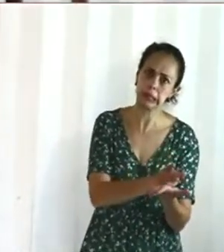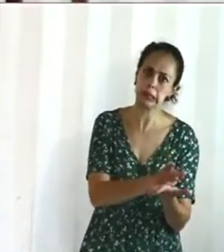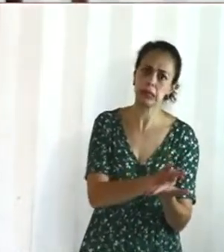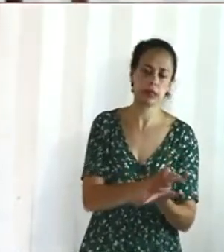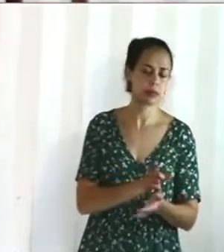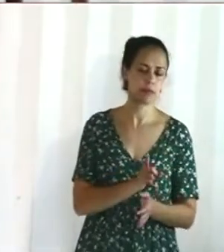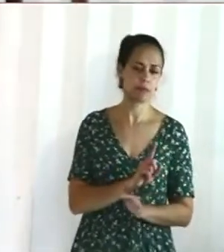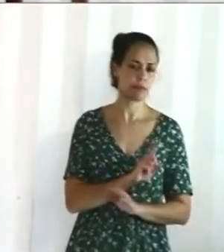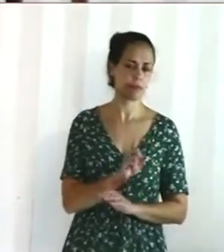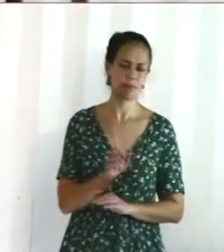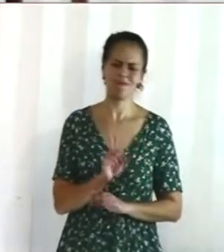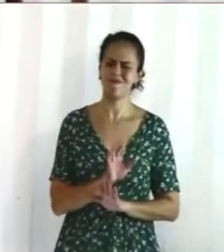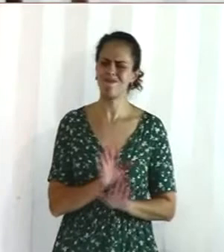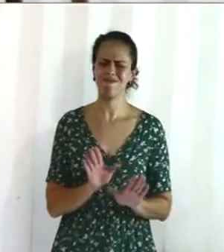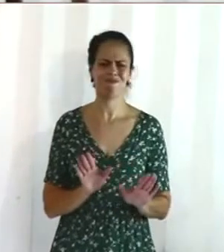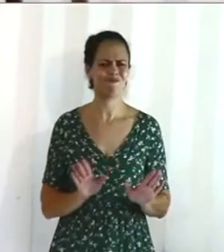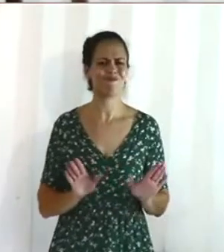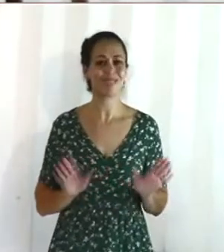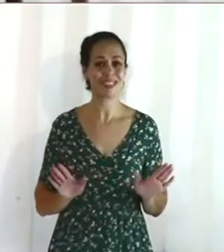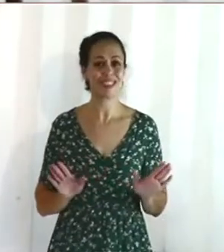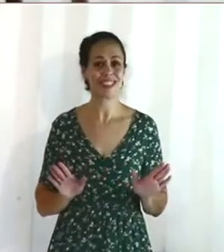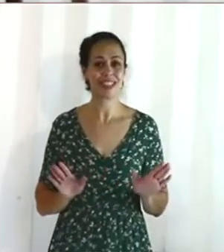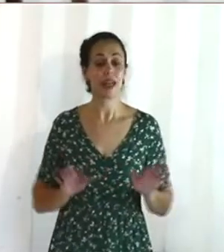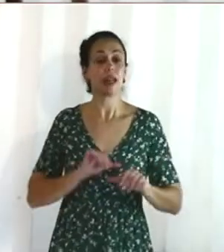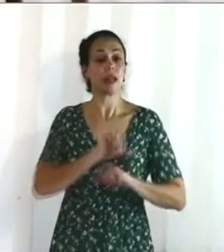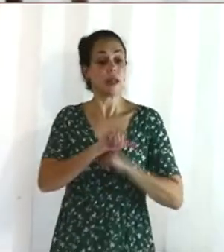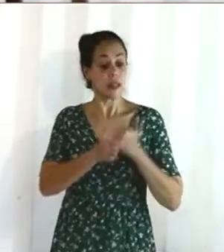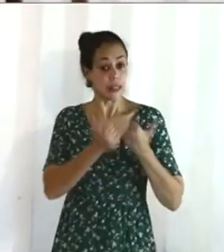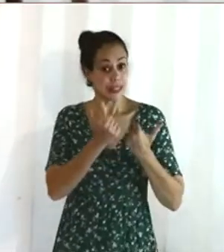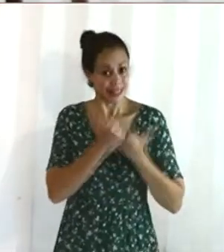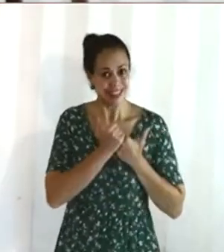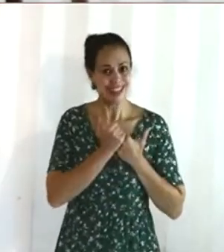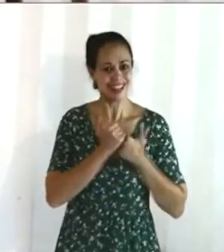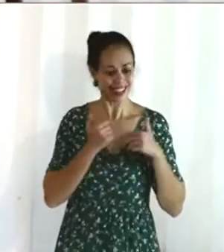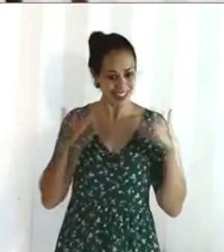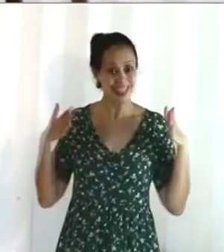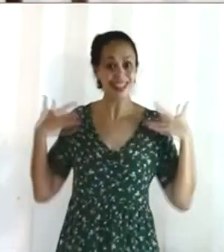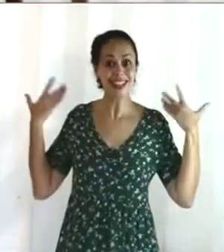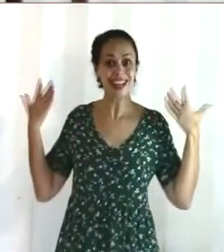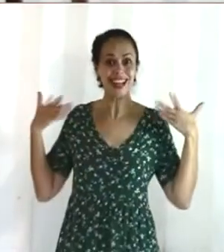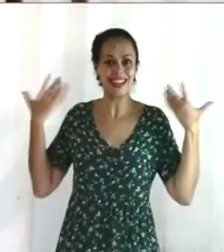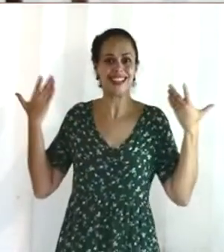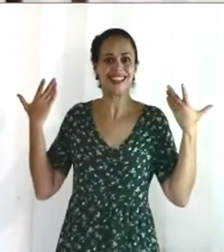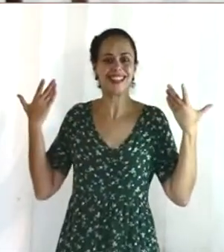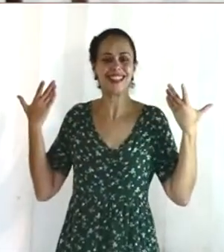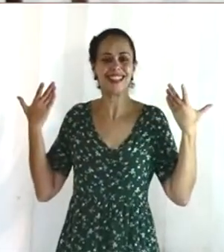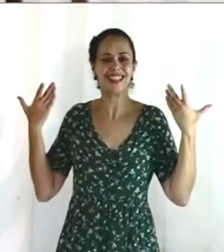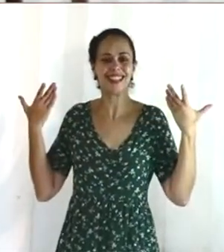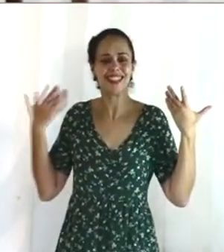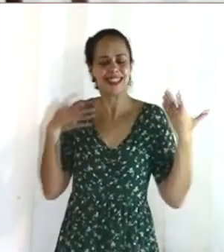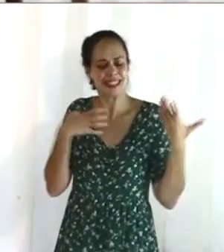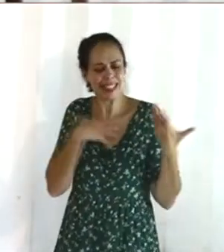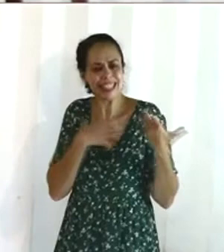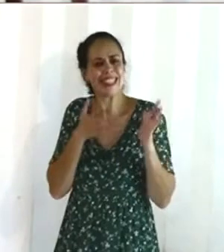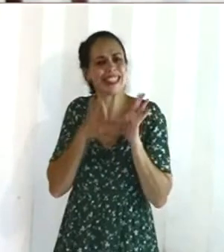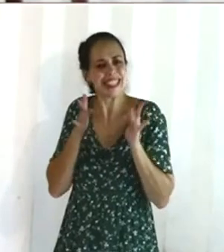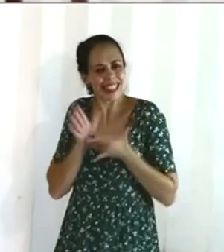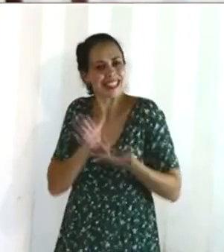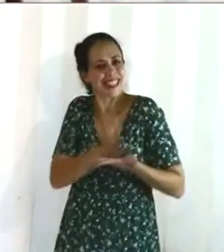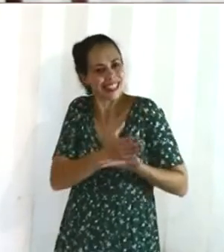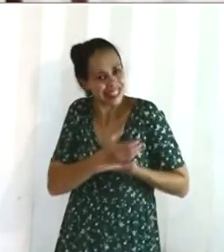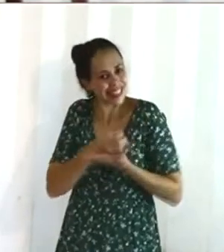temos que nos alegrar. E essa palavra alegria, de fato está ligada ao conceito de